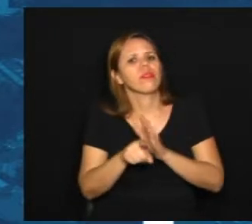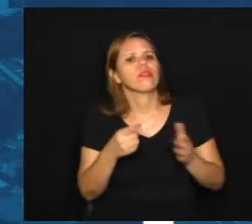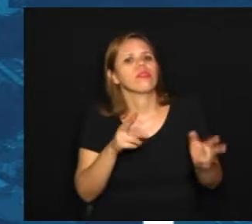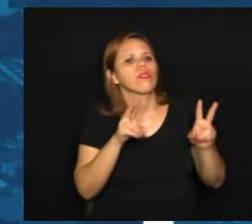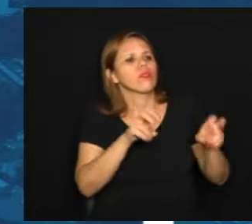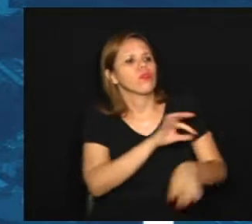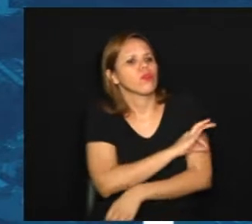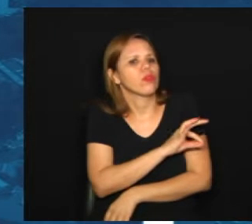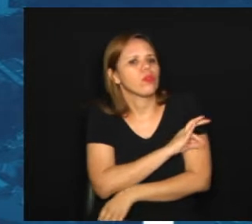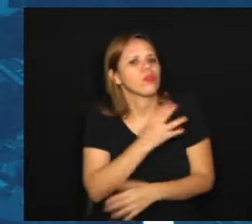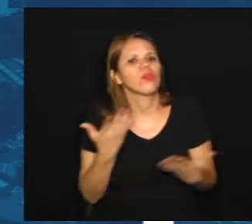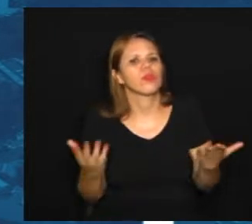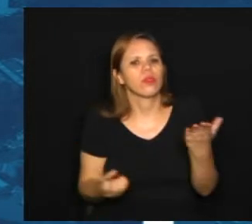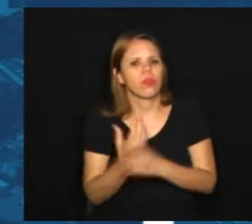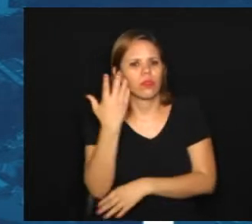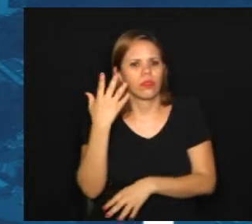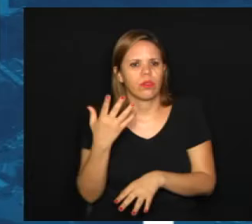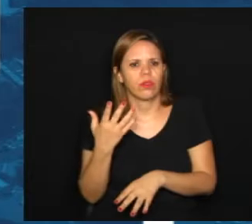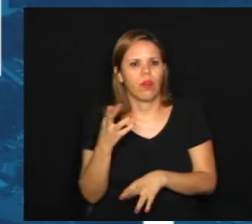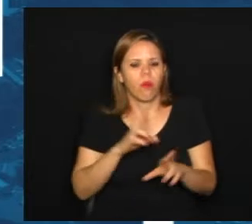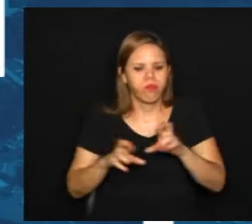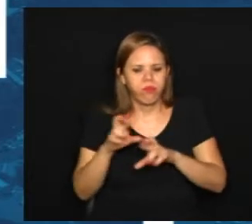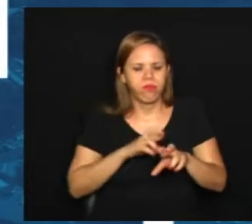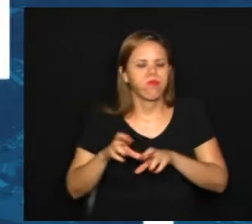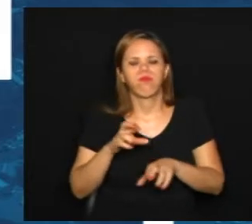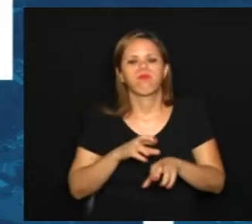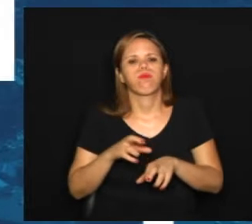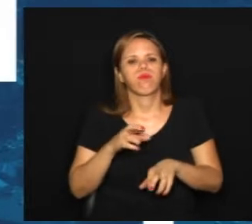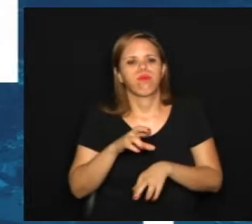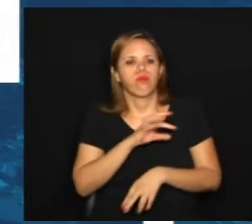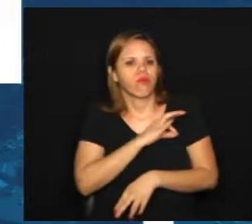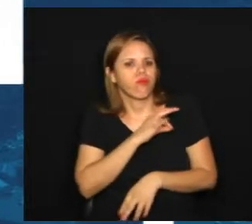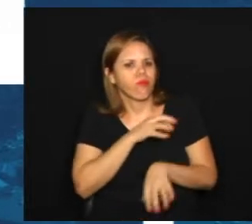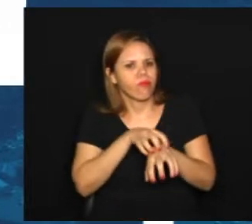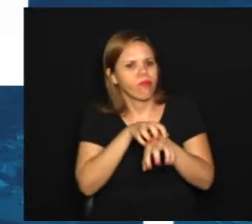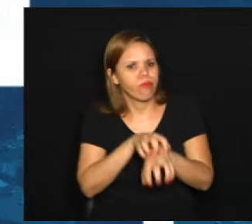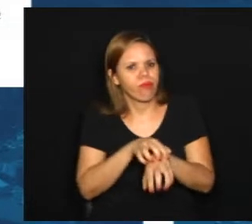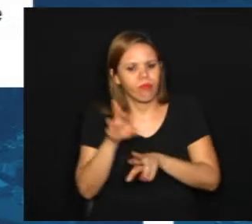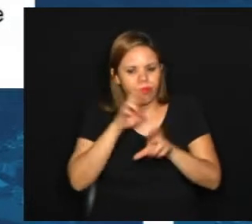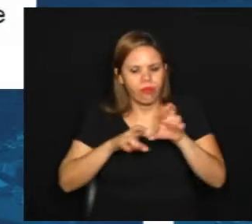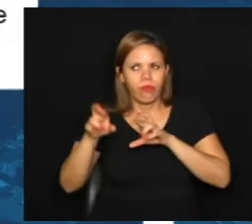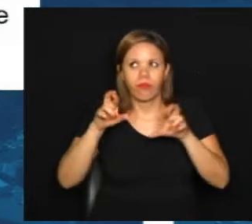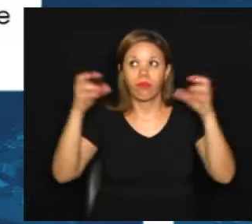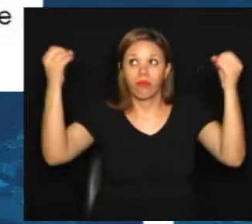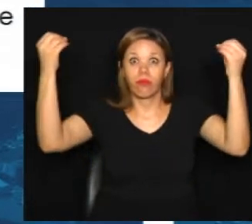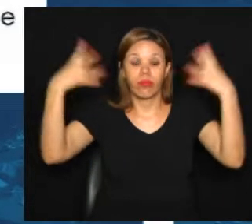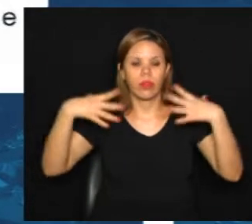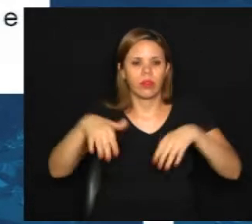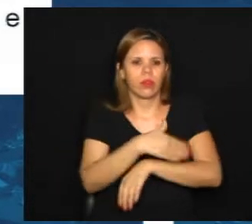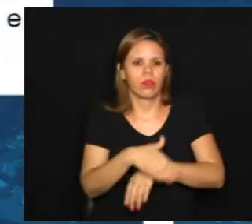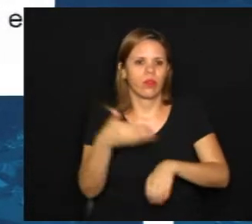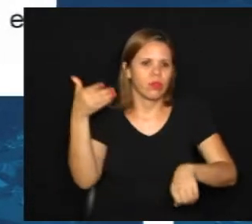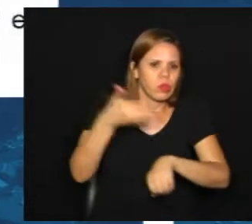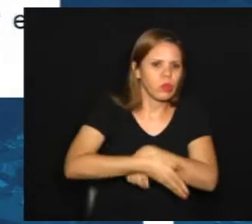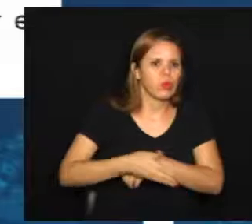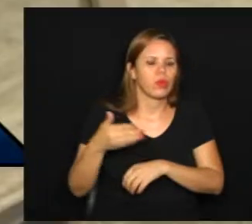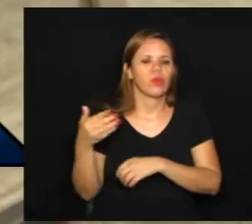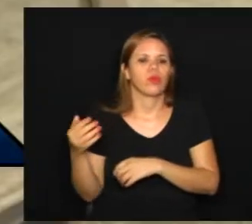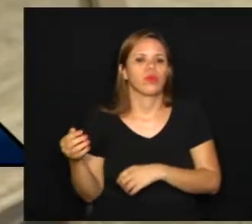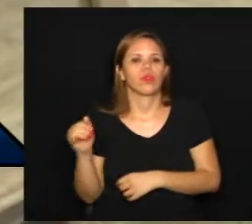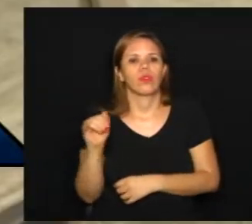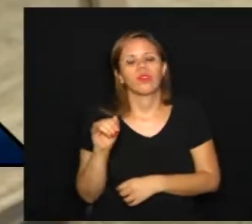executivo, como a frequência das rondas na região e a instalação de sistema de iluminação nas ruas que dão acesso ao Instituto